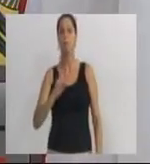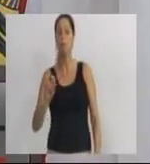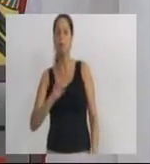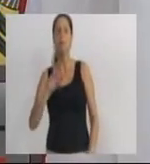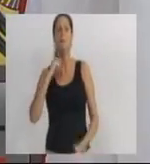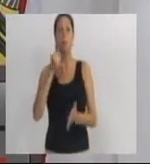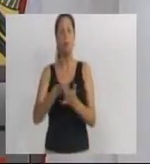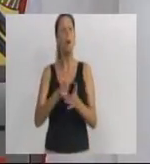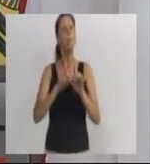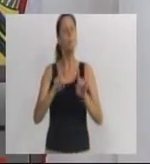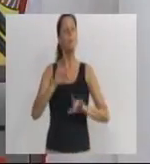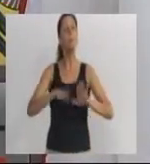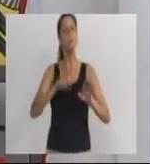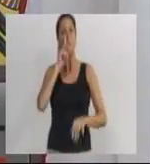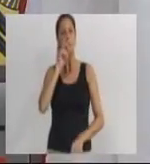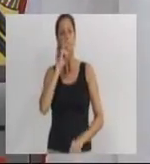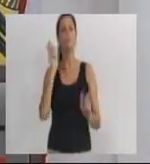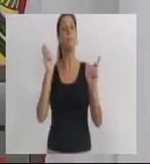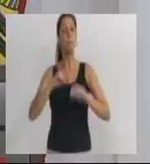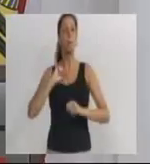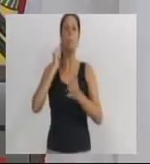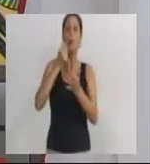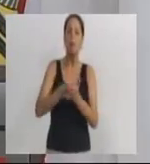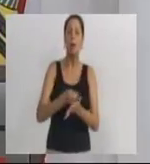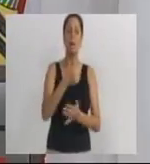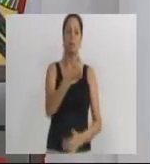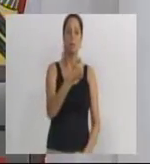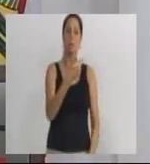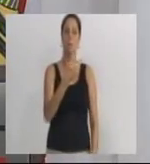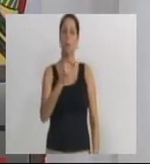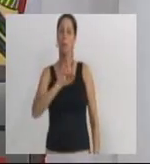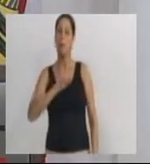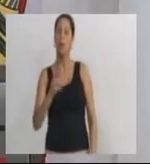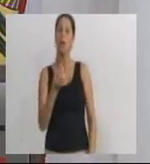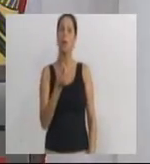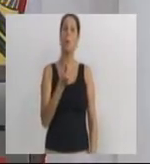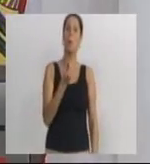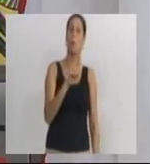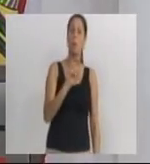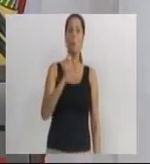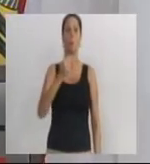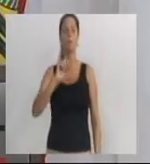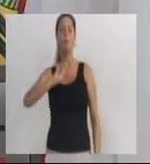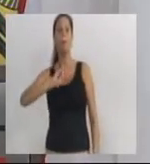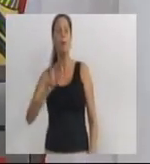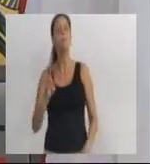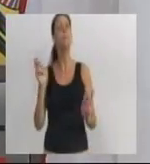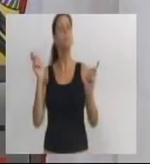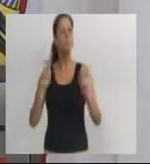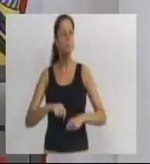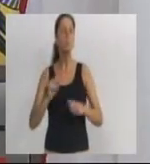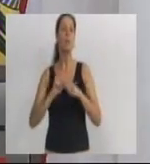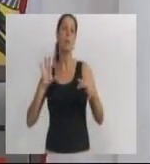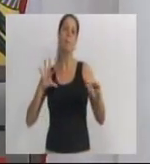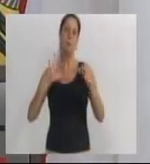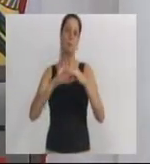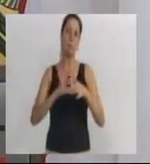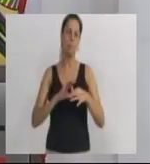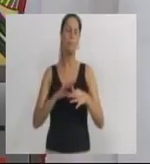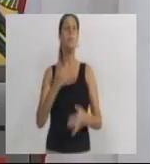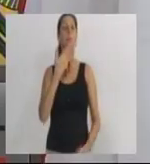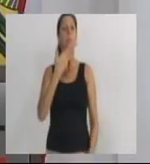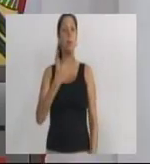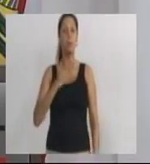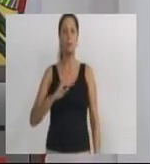pagar 100, 150, 120, 80. Né? Então, seria uma forma de a gente fazer essa demanda. Eu convoco a